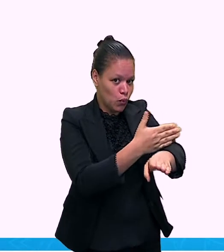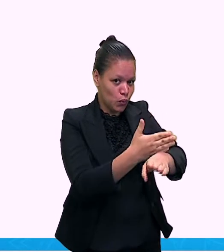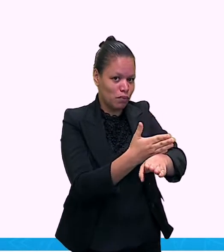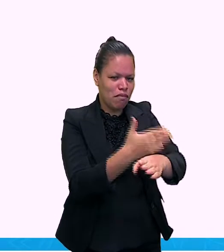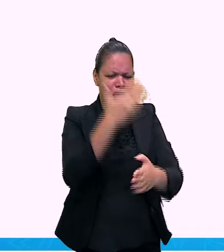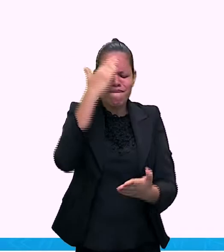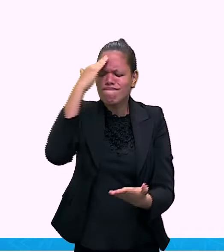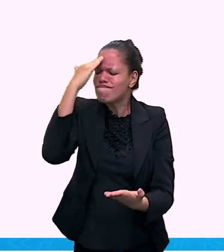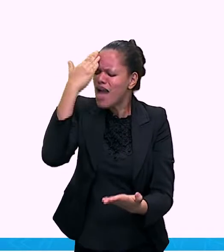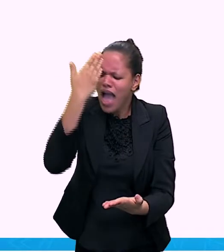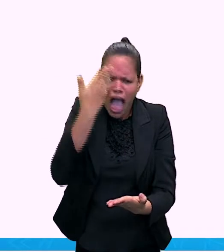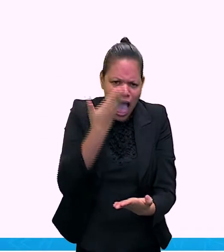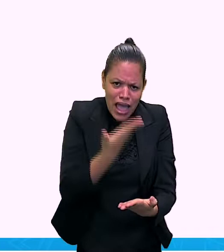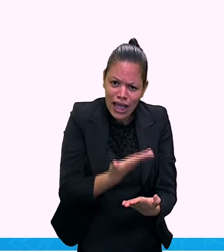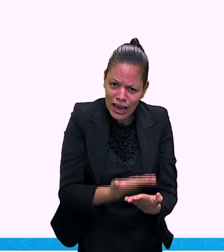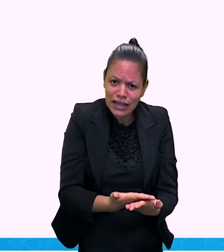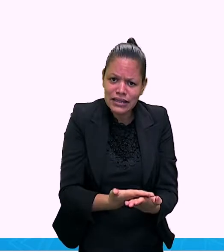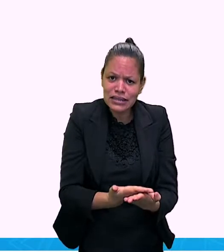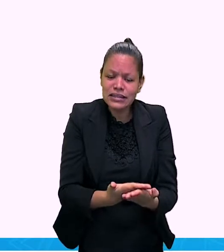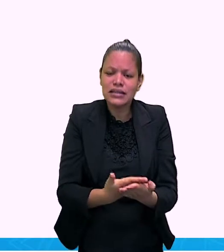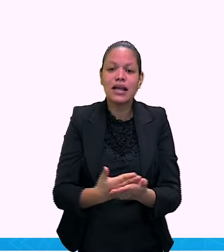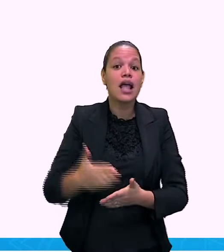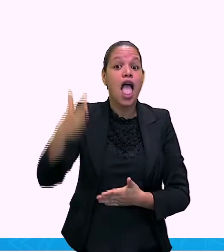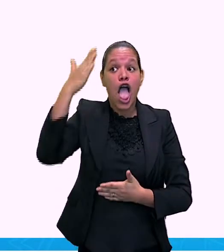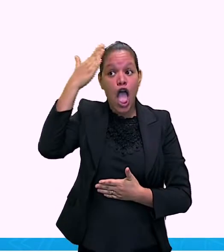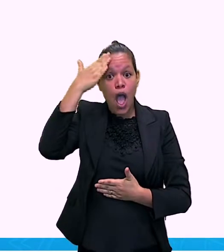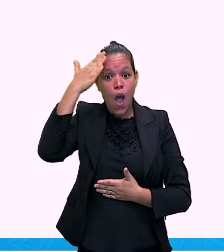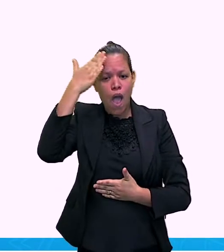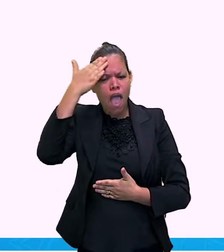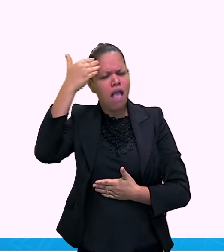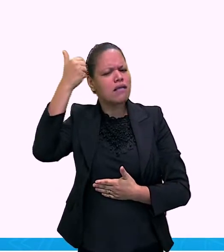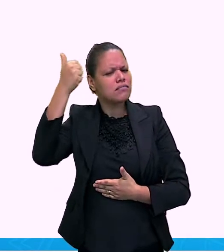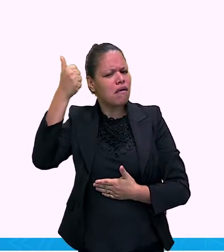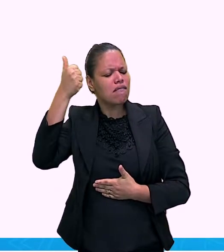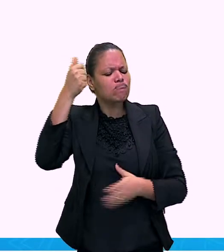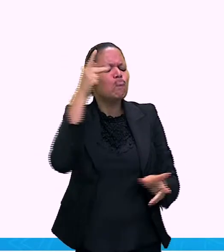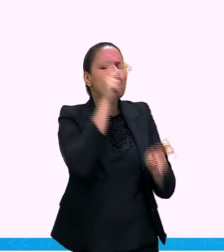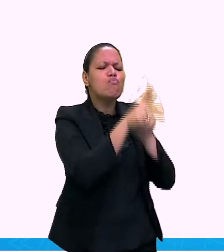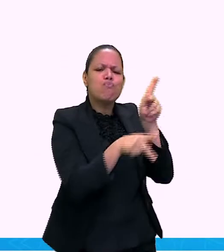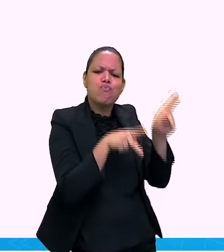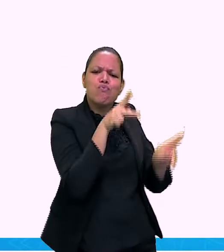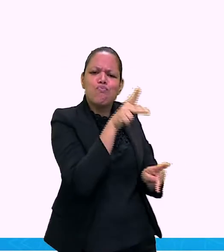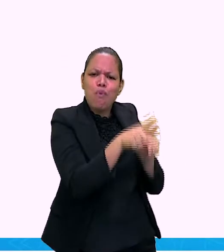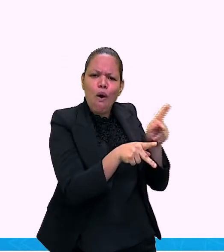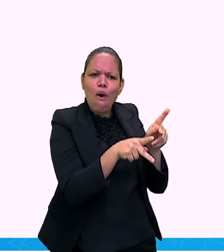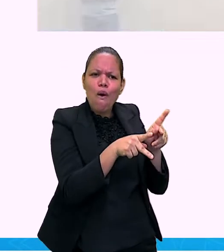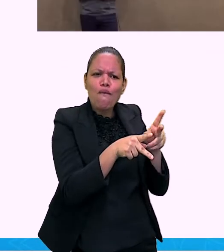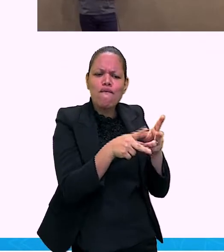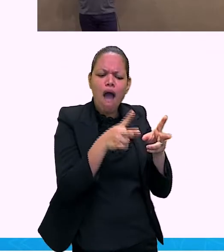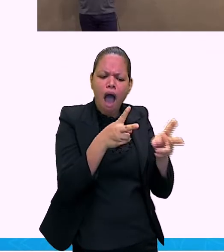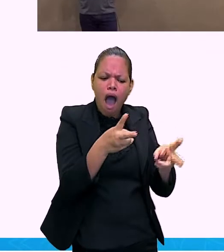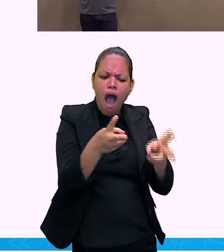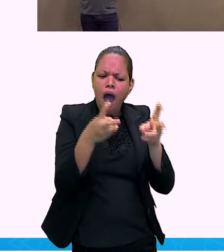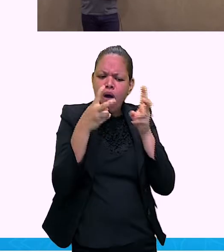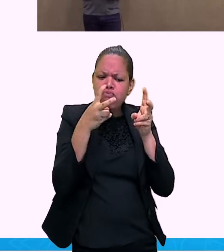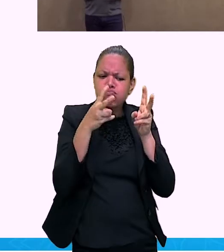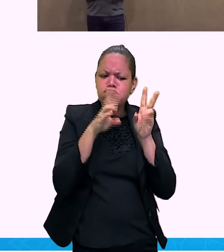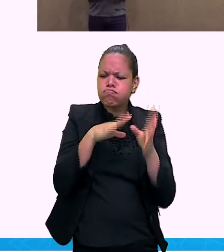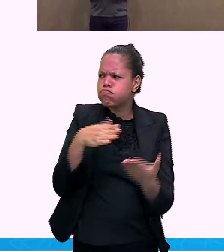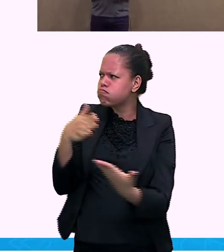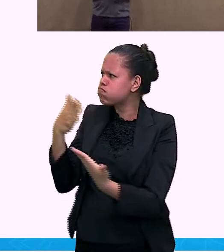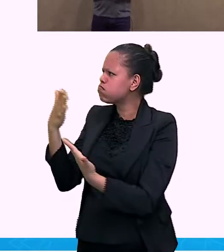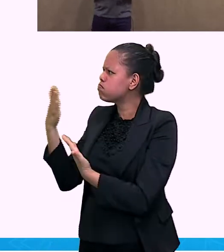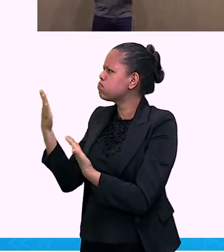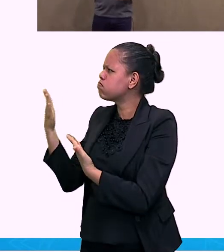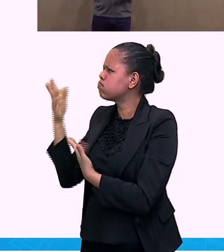crenças e conhecimentos de um povo ou de um determinado povo. Olha essa imagem aí, né, olhando todas